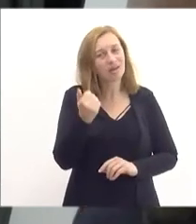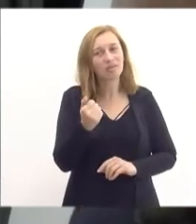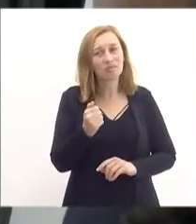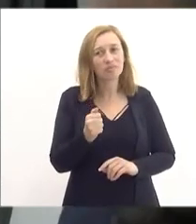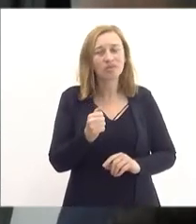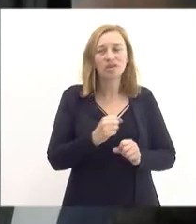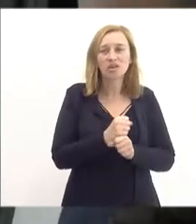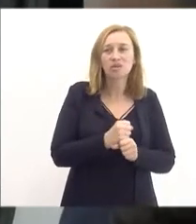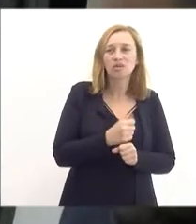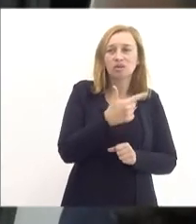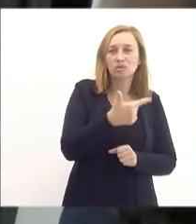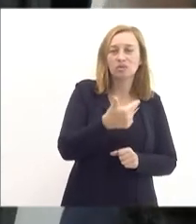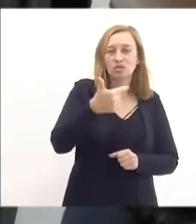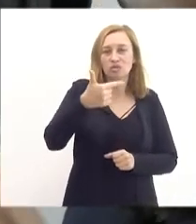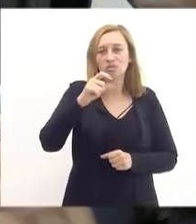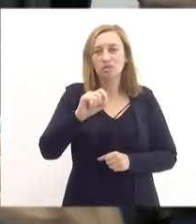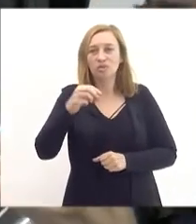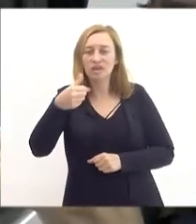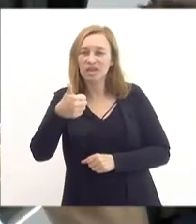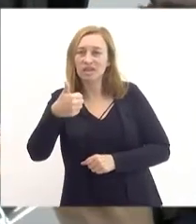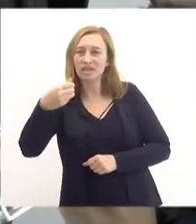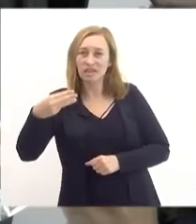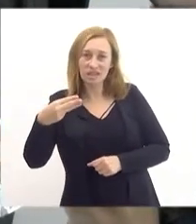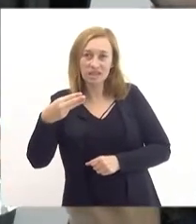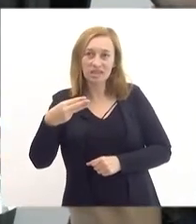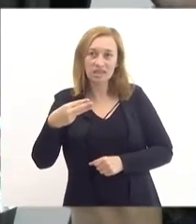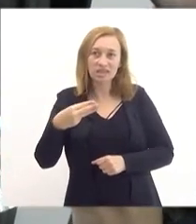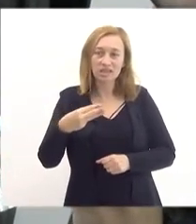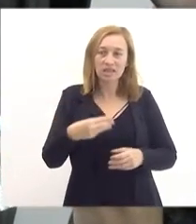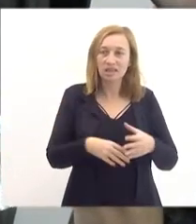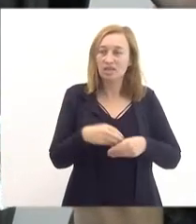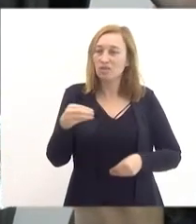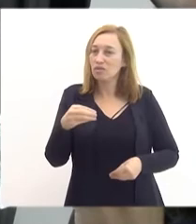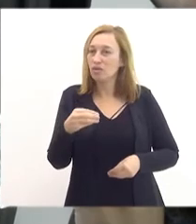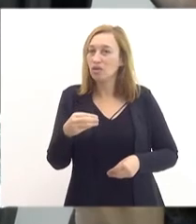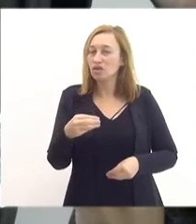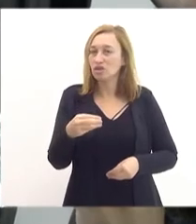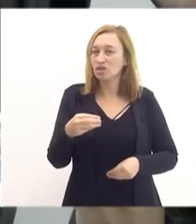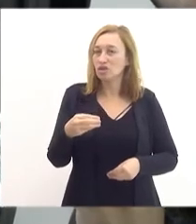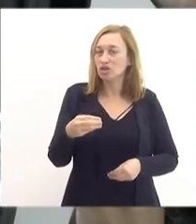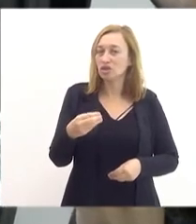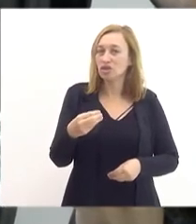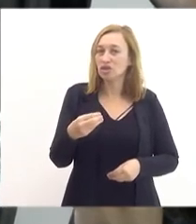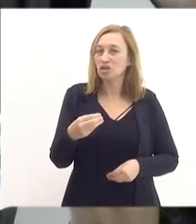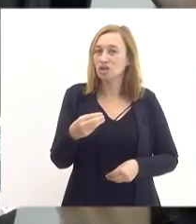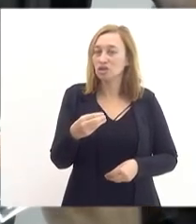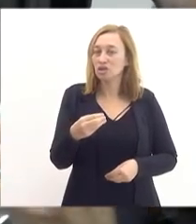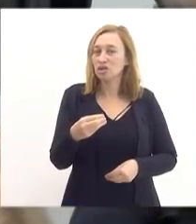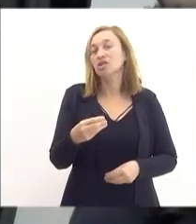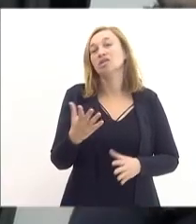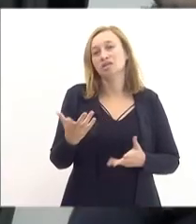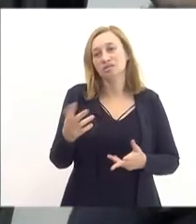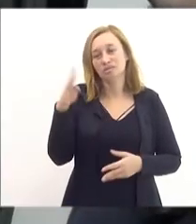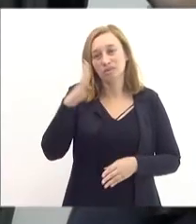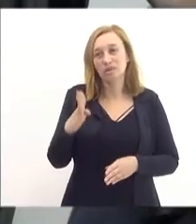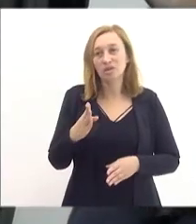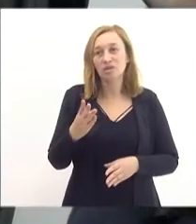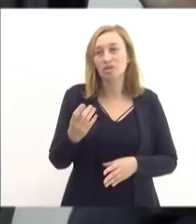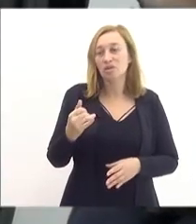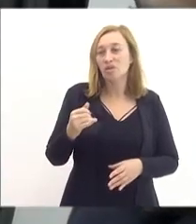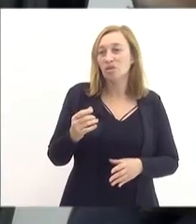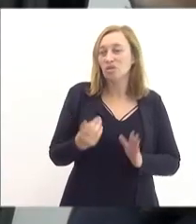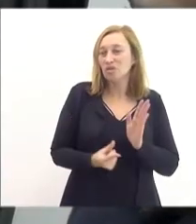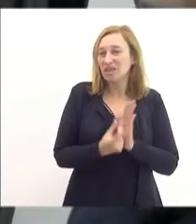desde 2013, a gente foge da média do Brasil. O nosso sistema financeiro é